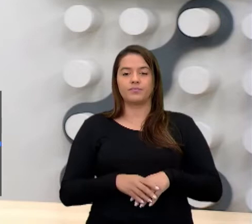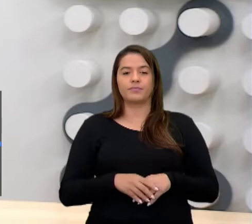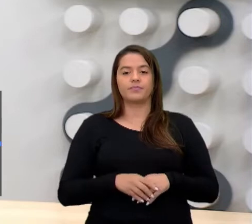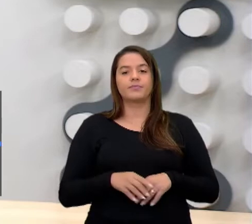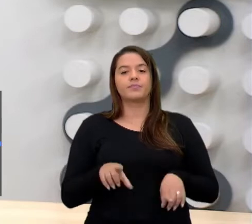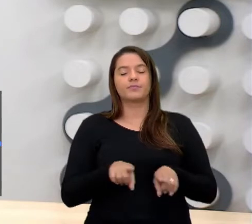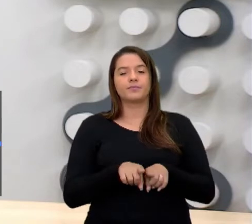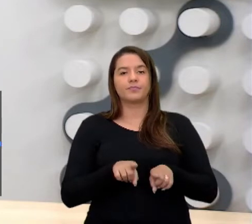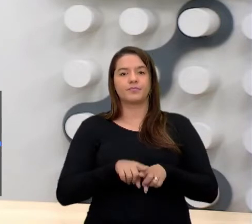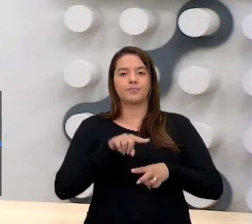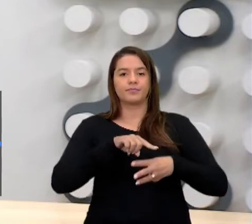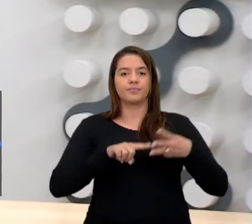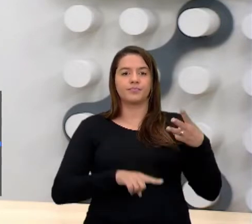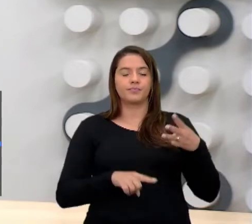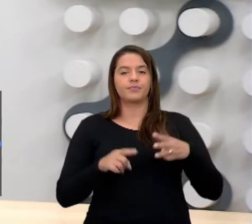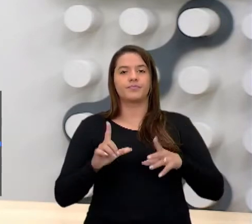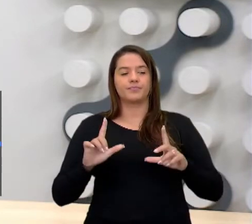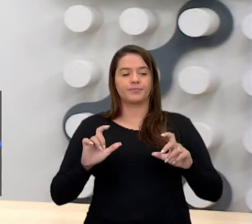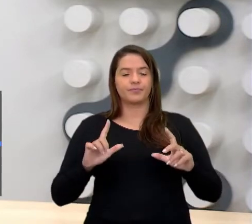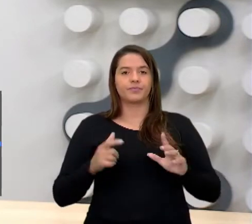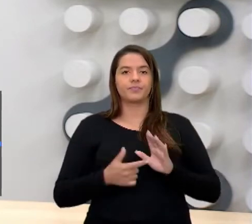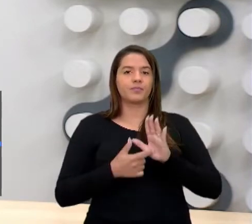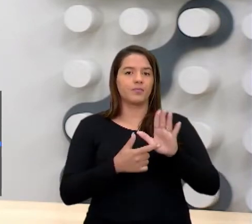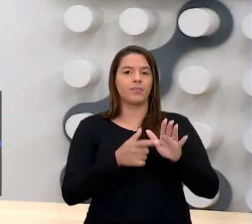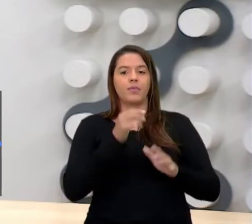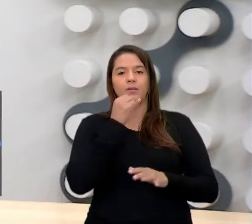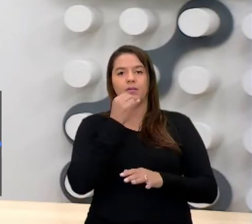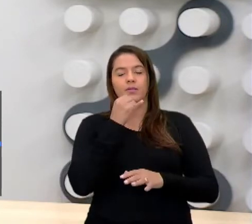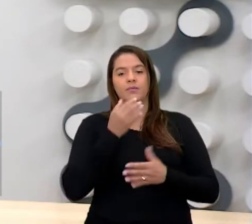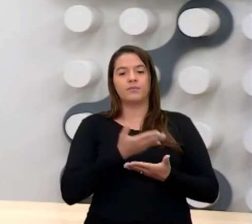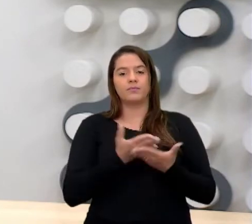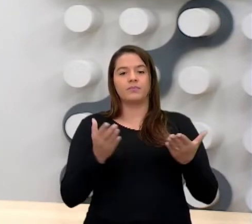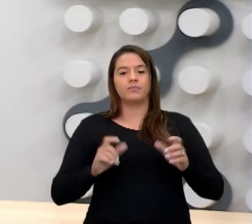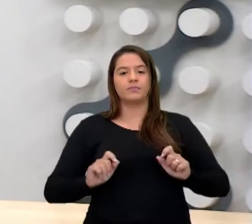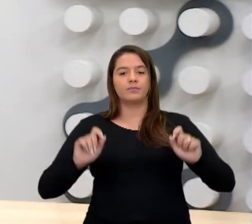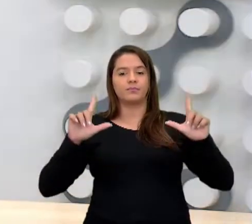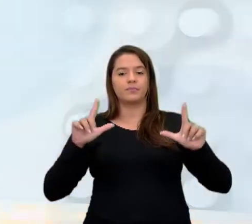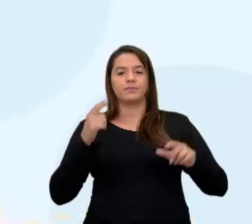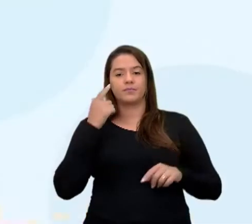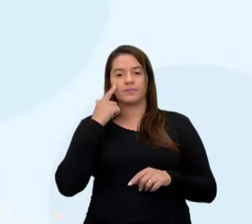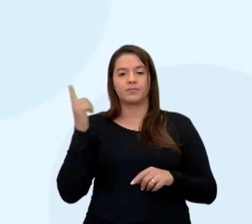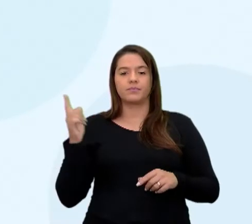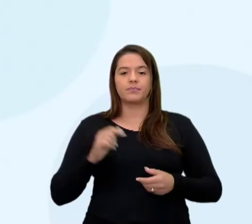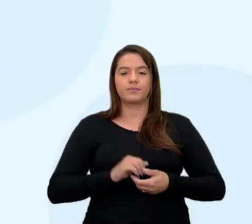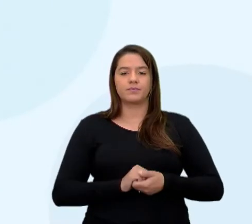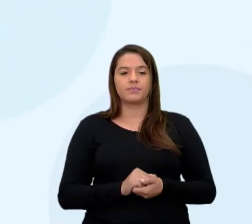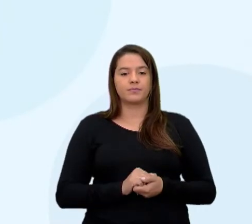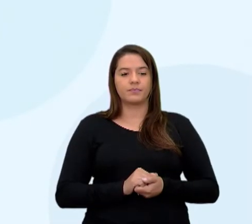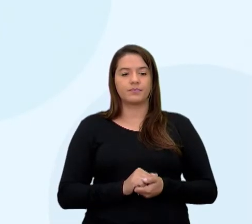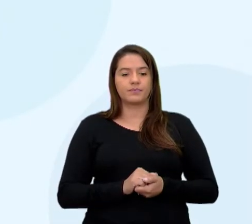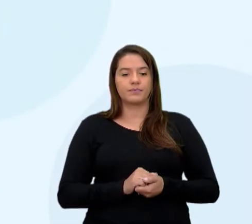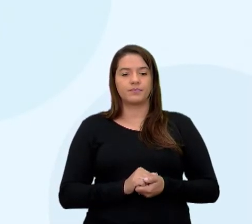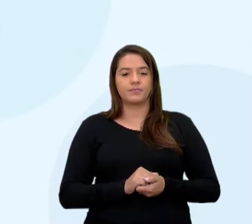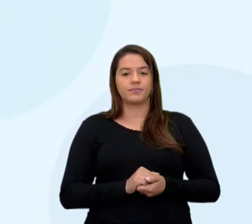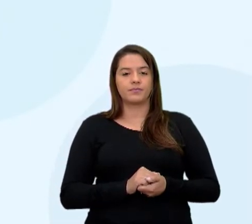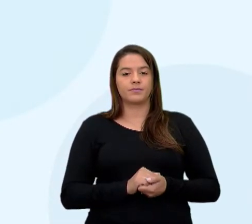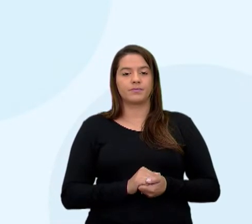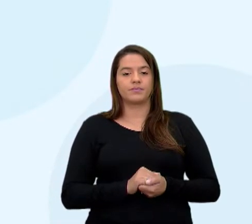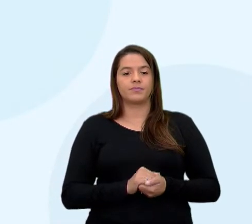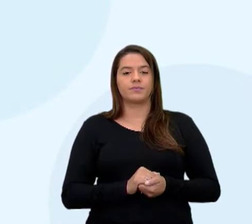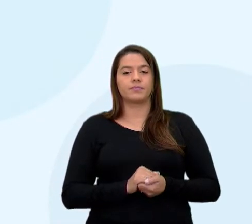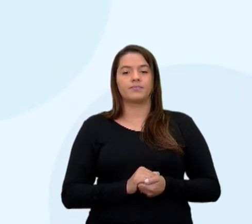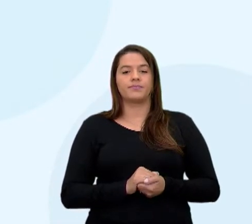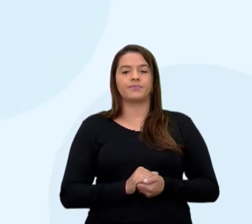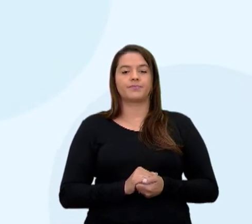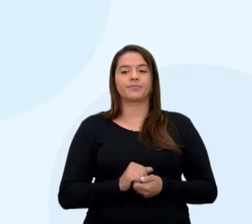também 3 imagens aí para exemplificar para vocês. Pode colocar aí na tela, por gentileza. Tá lá, ó. Então,